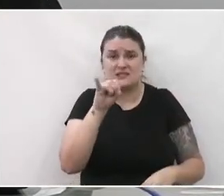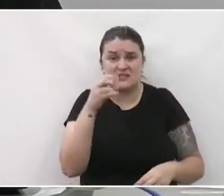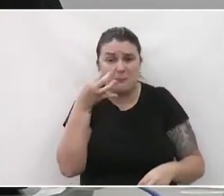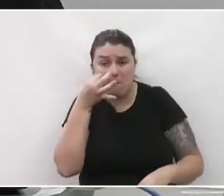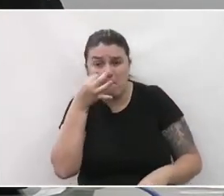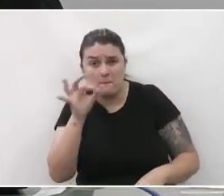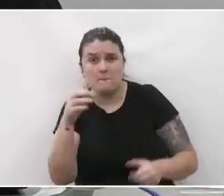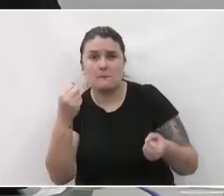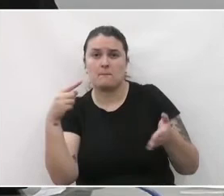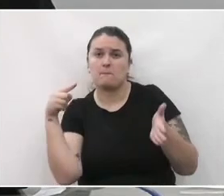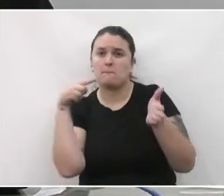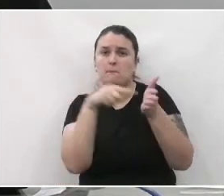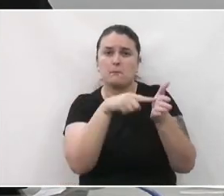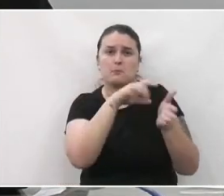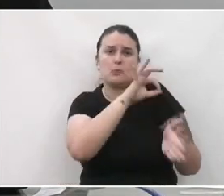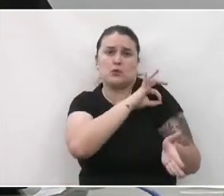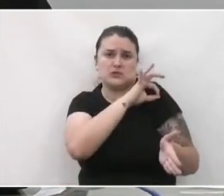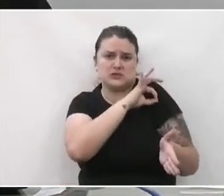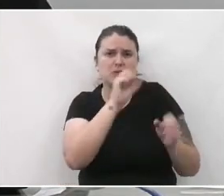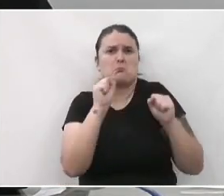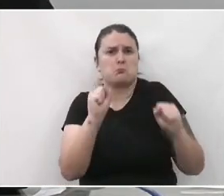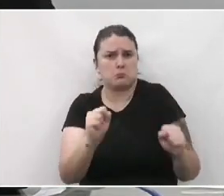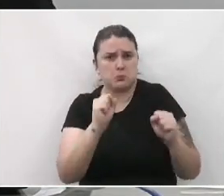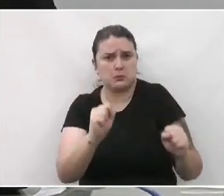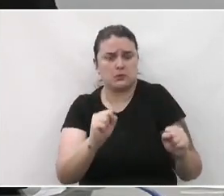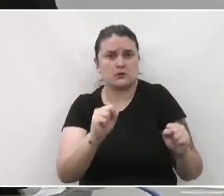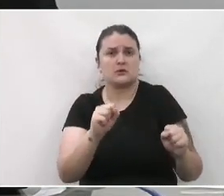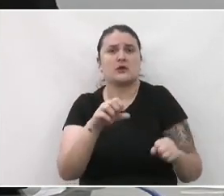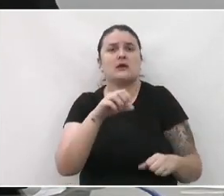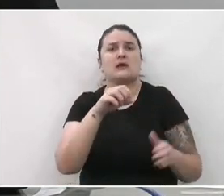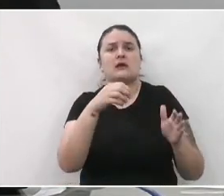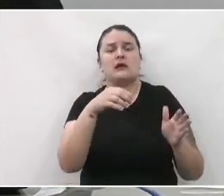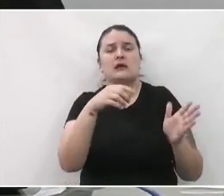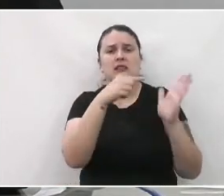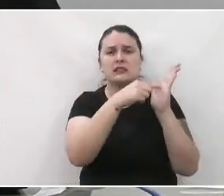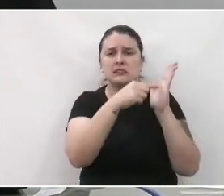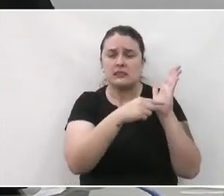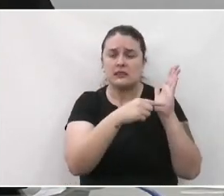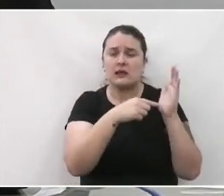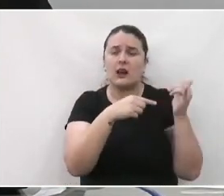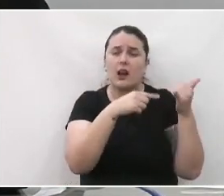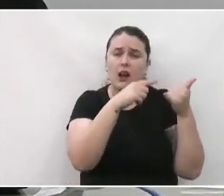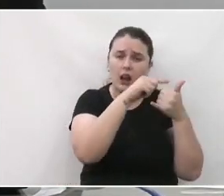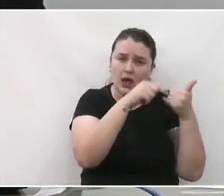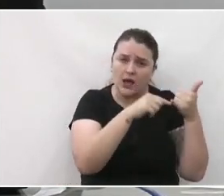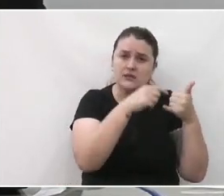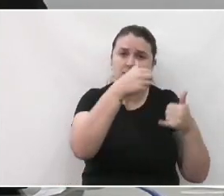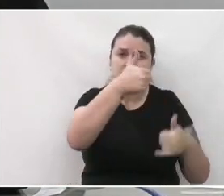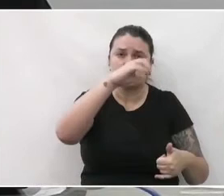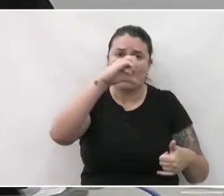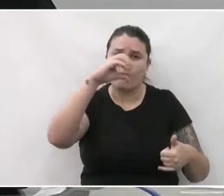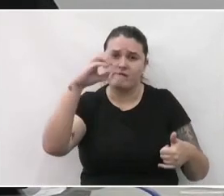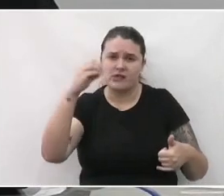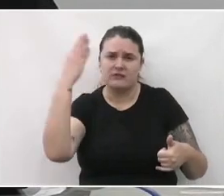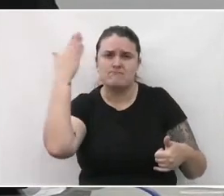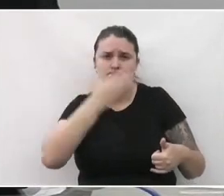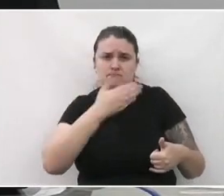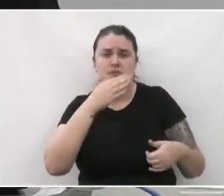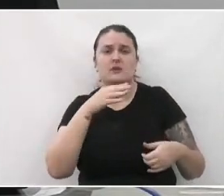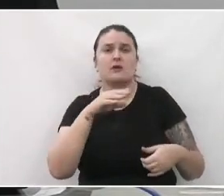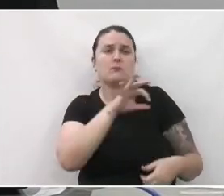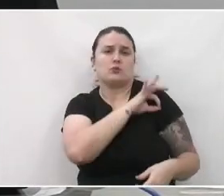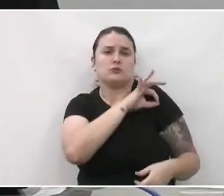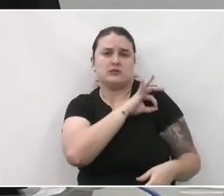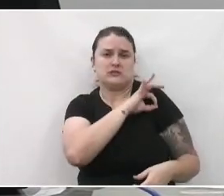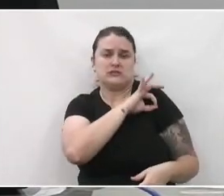denuncie, denúncia anônima, né? O 190 em situações de flagrante, e o batalhão também possui um